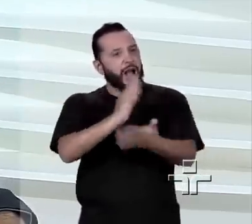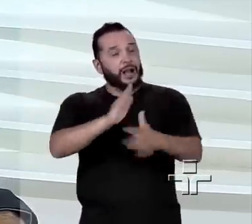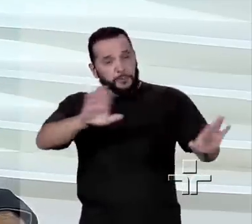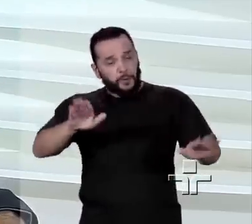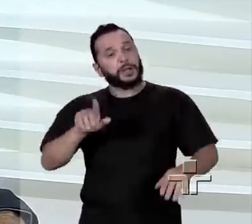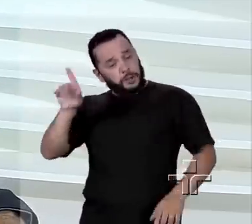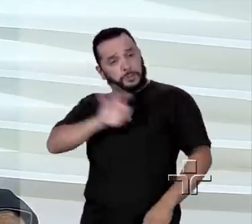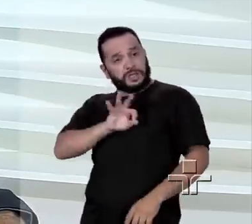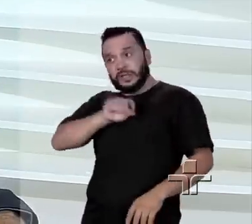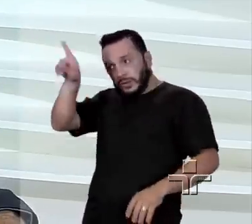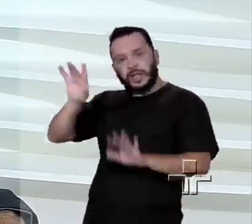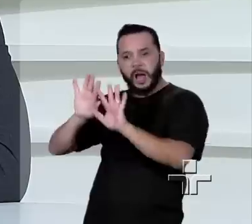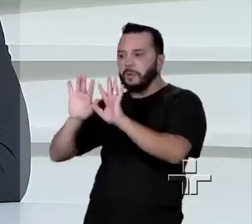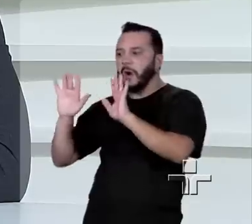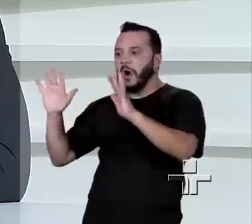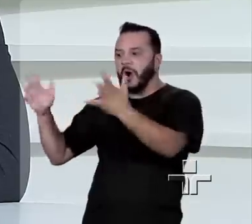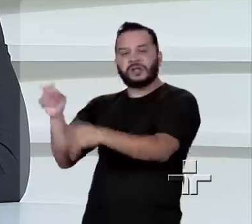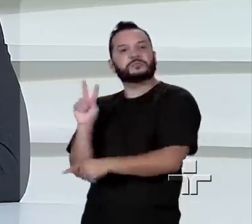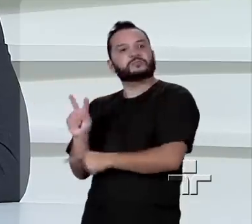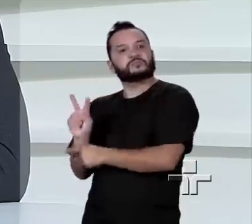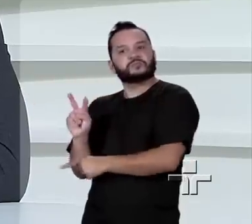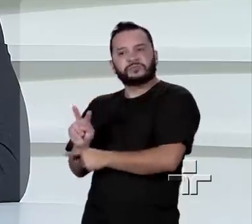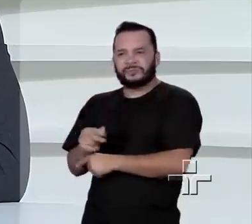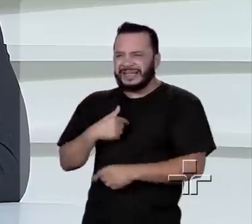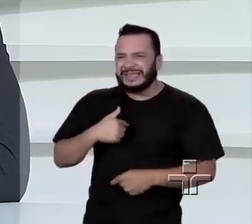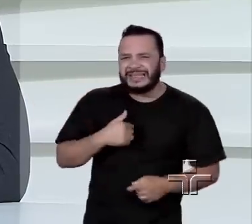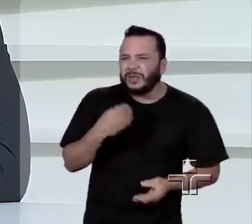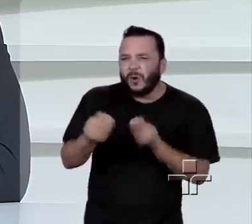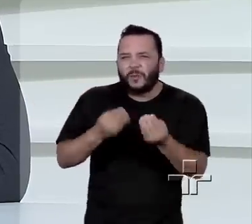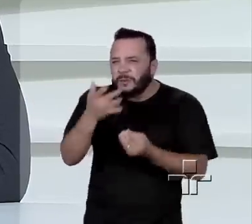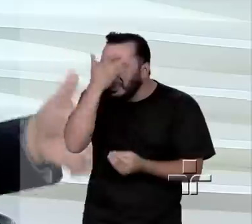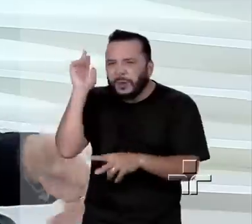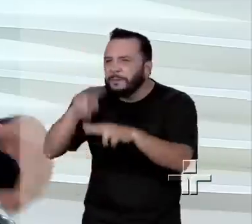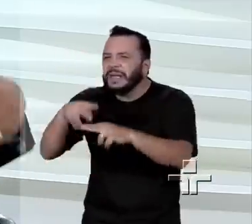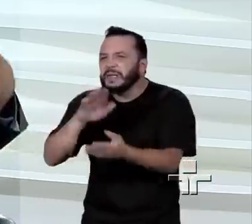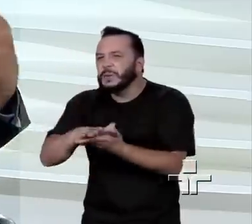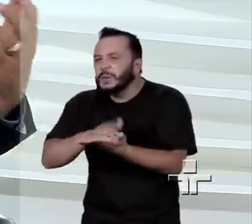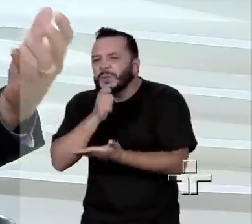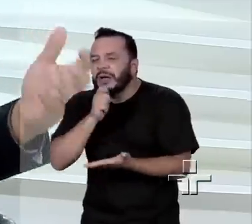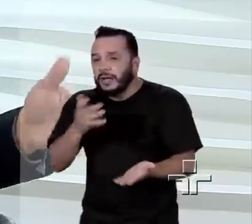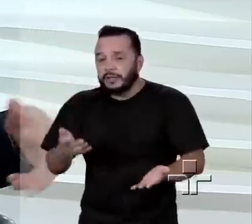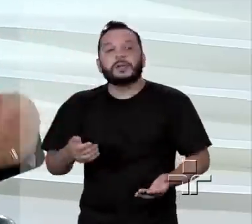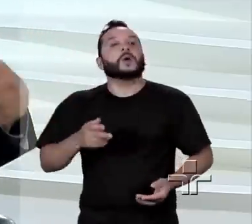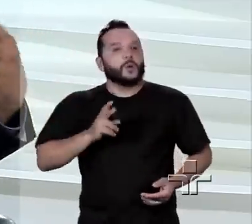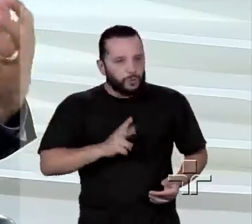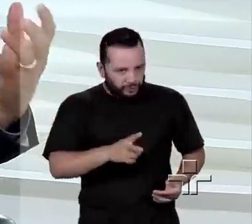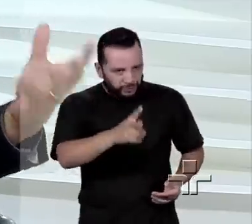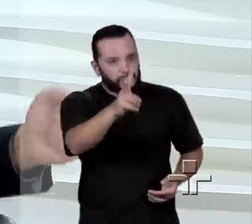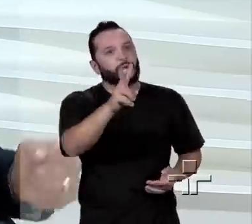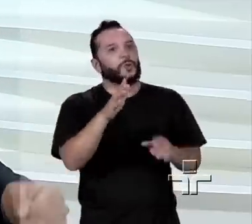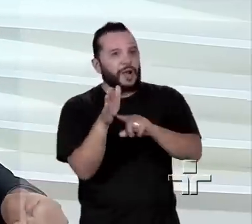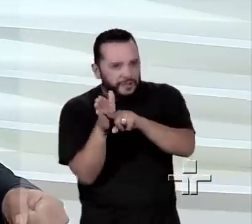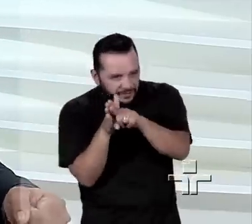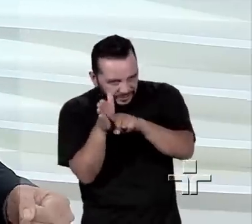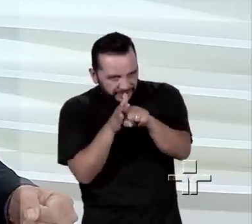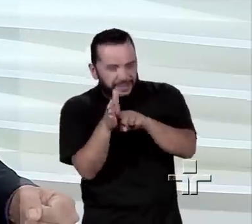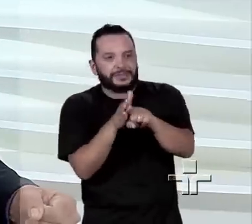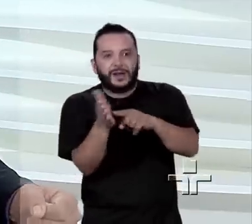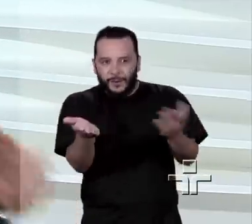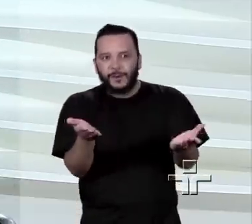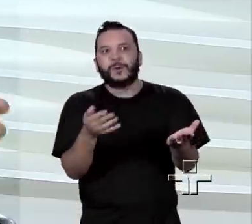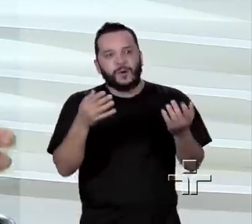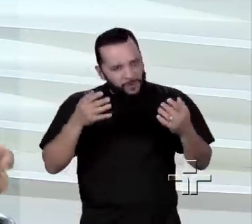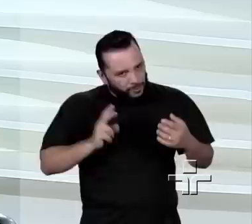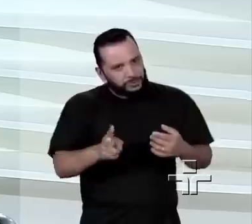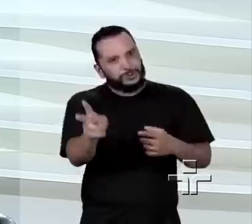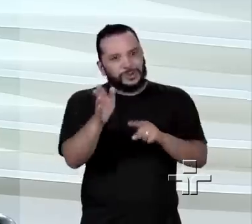postada. Mas ninguém foi preso? Como é que identificou que tinha uma... Continua em andamento as investigações em função disso.